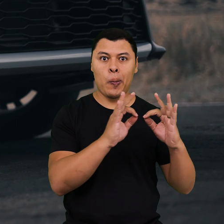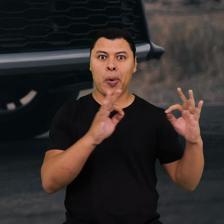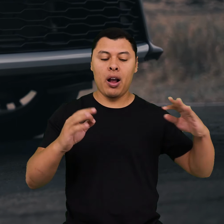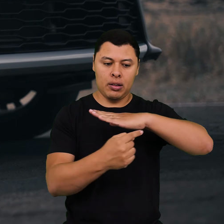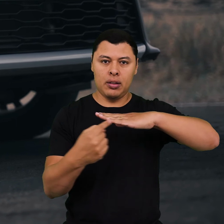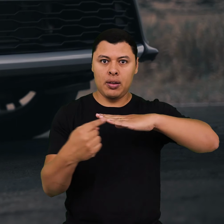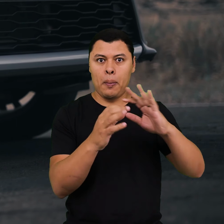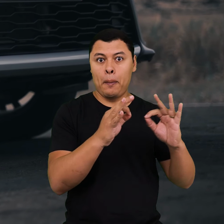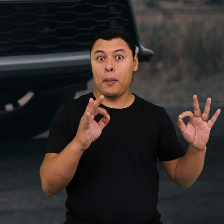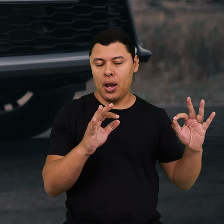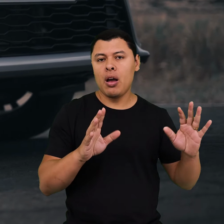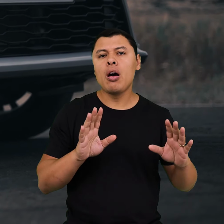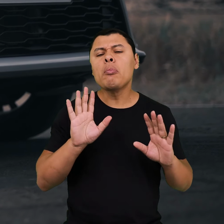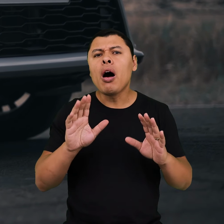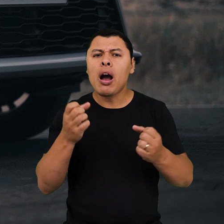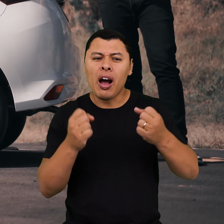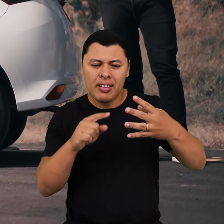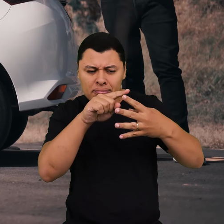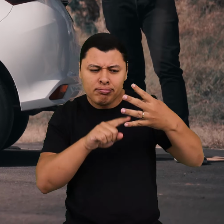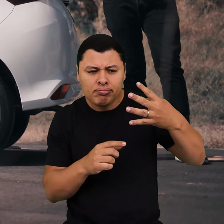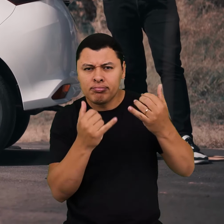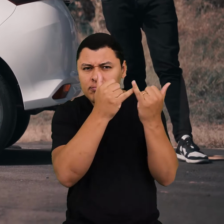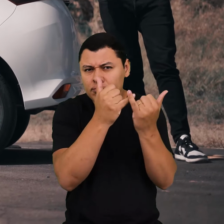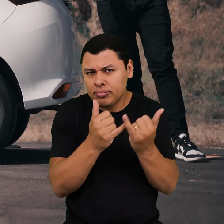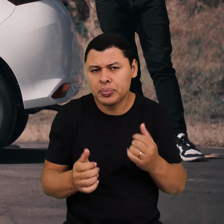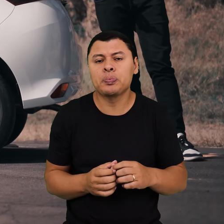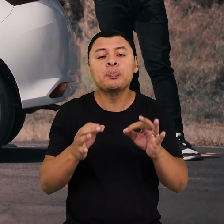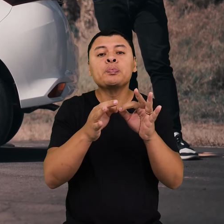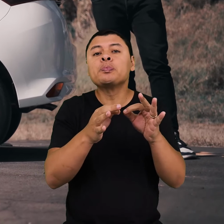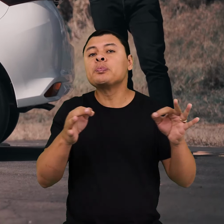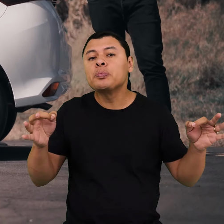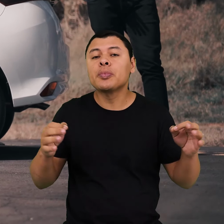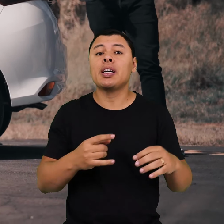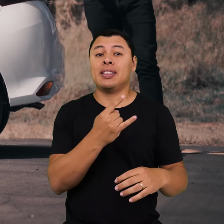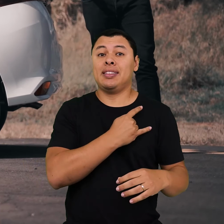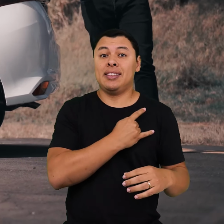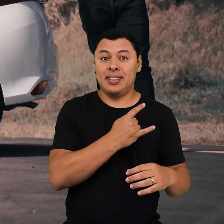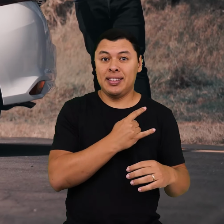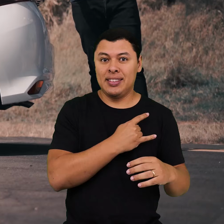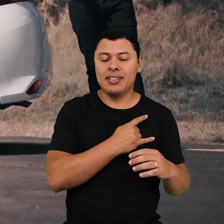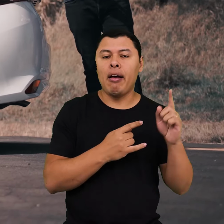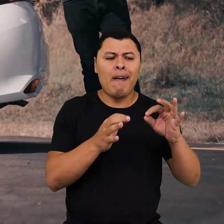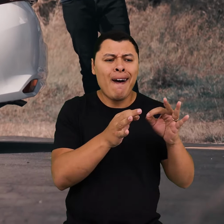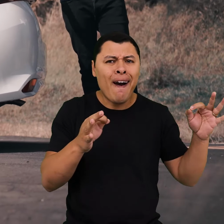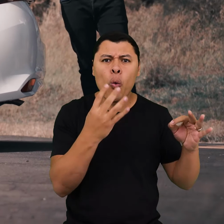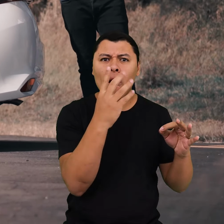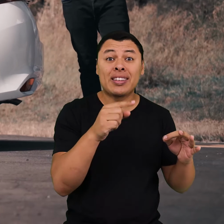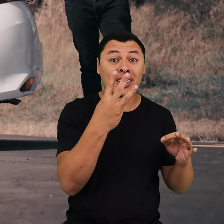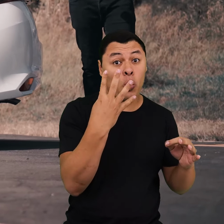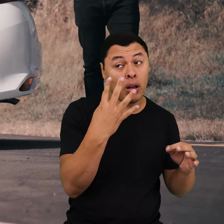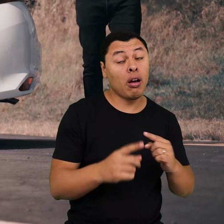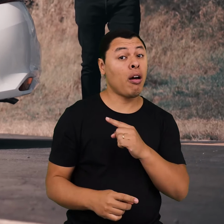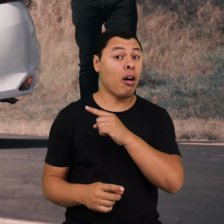eles estão mais ou menos próximos, né, só o City Hatch que desponta, né? Em termos de comprimento, por outro lado, o City Hatch é grande demais, 4,34 m. Esse